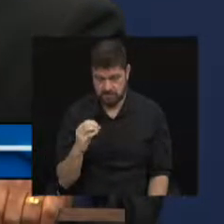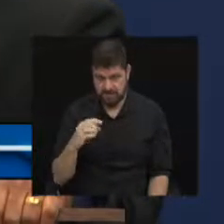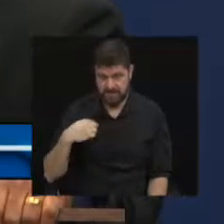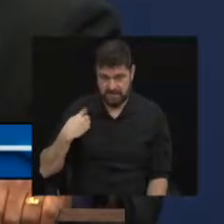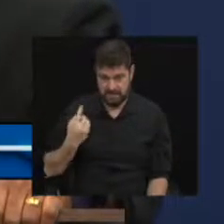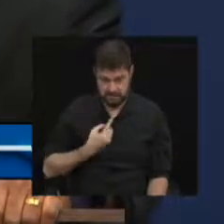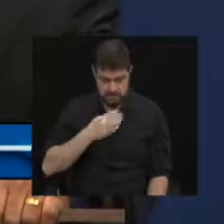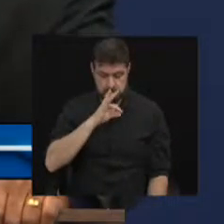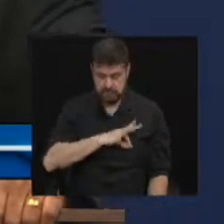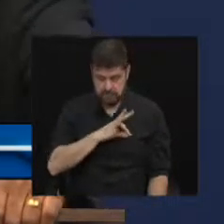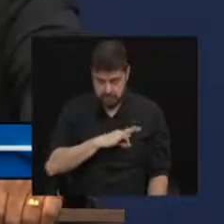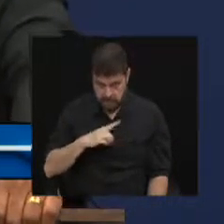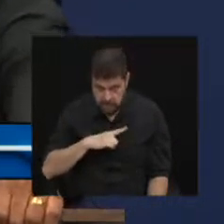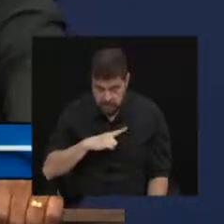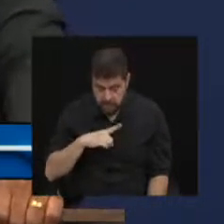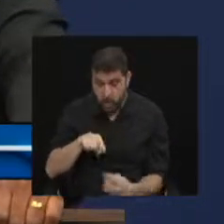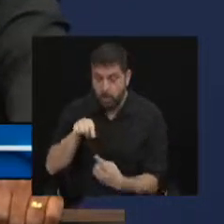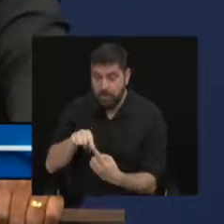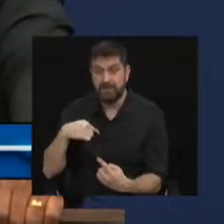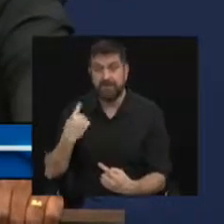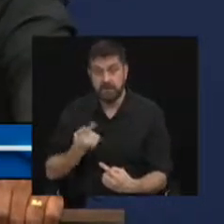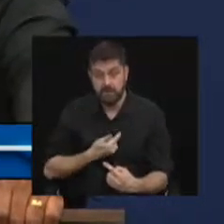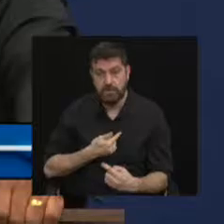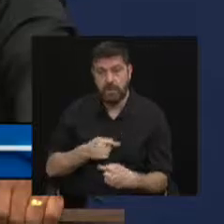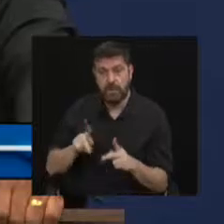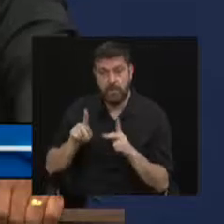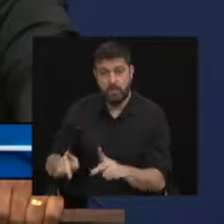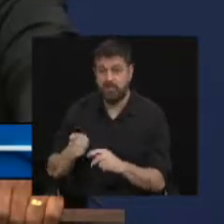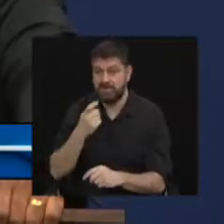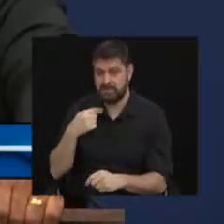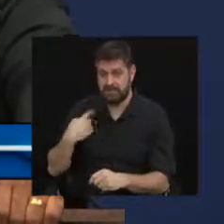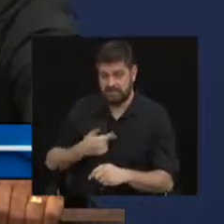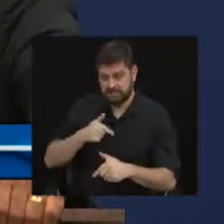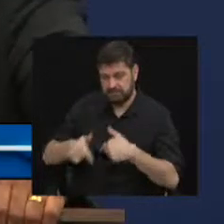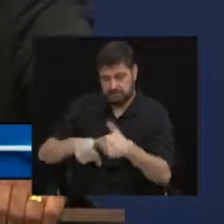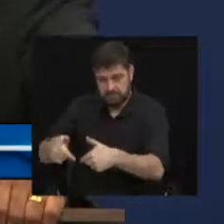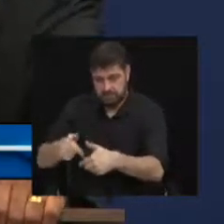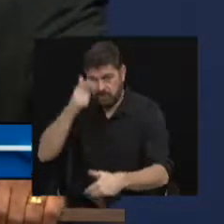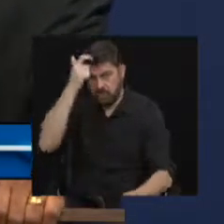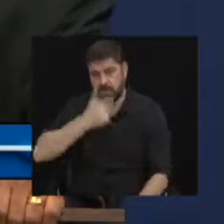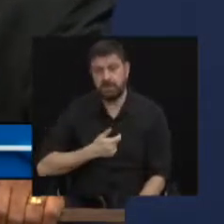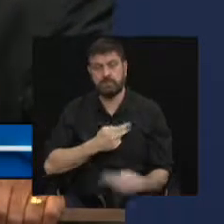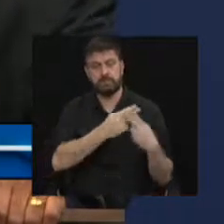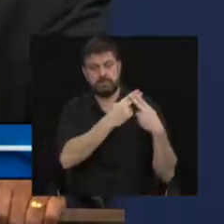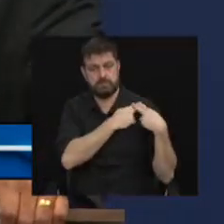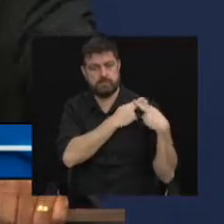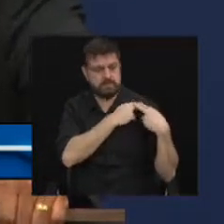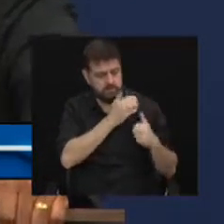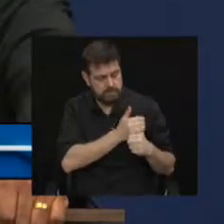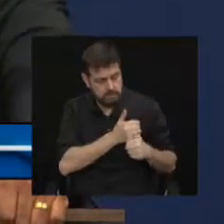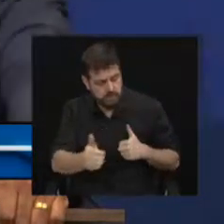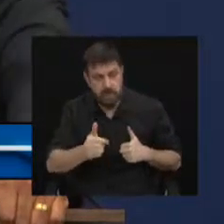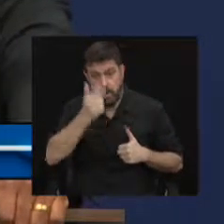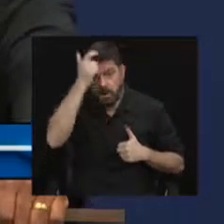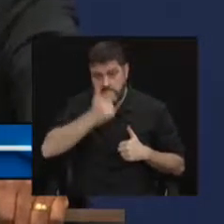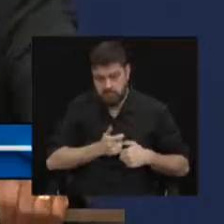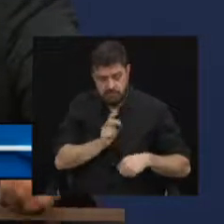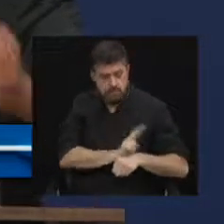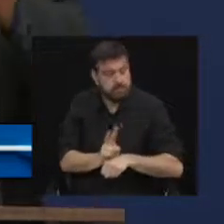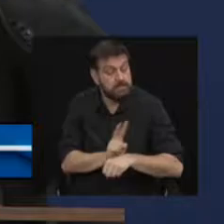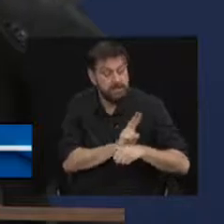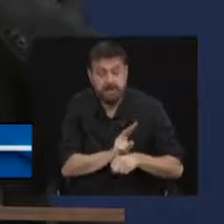essa tribuna hoje porque, mesmo no momento que a gente está vivendo, né, nessa grande disputa, mas eu